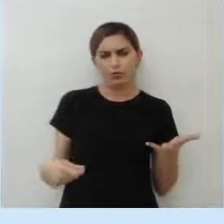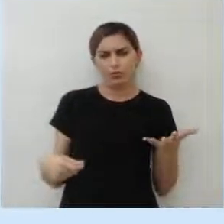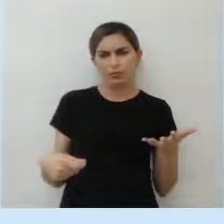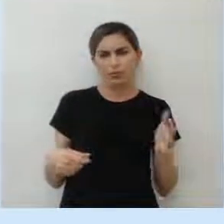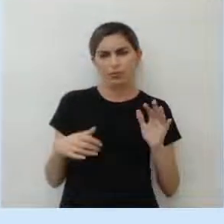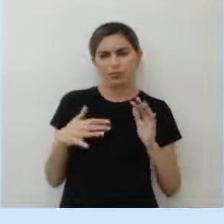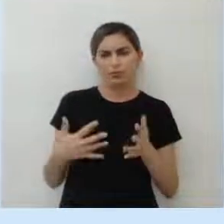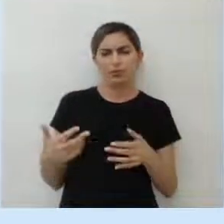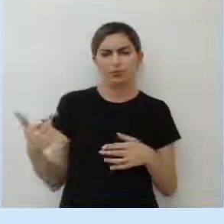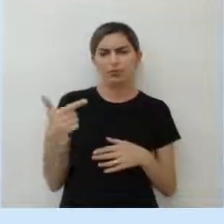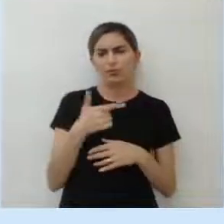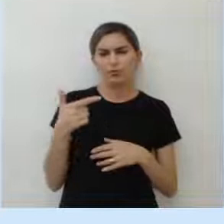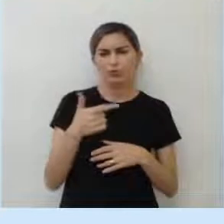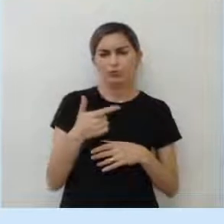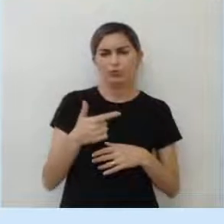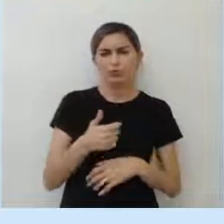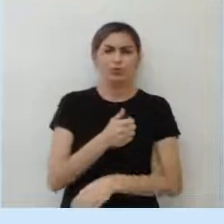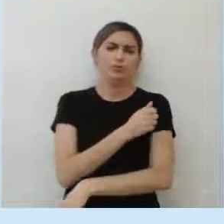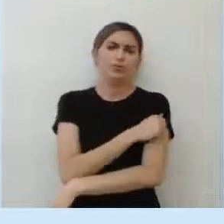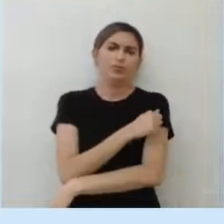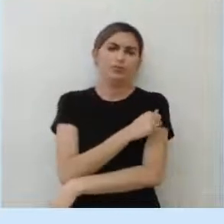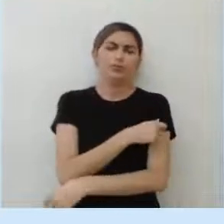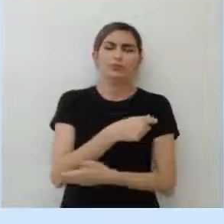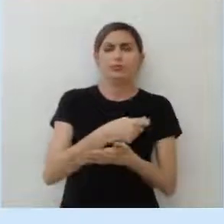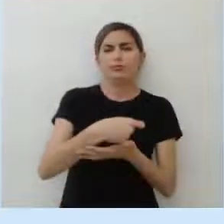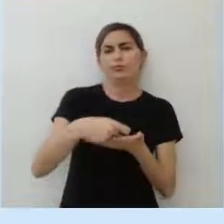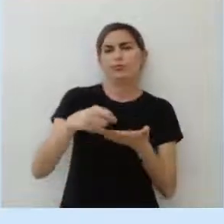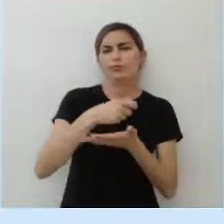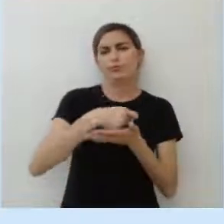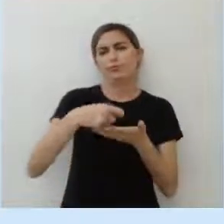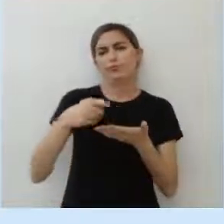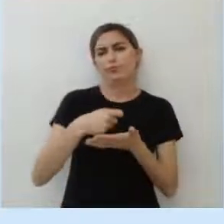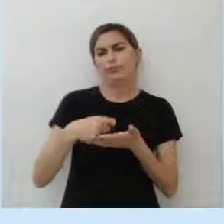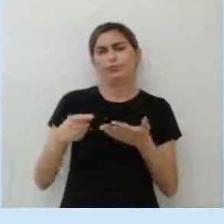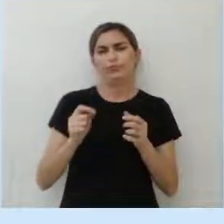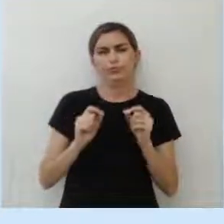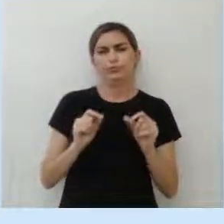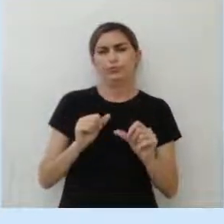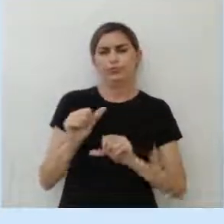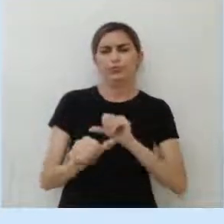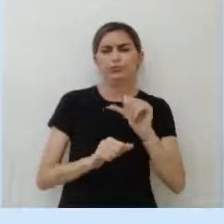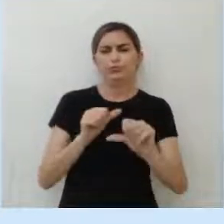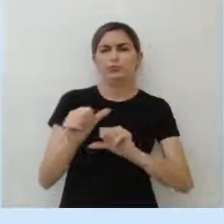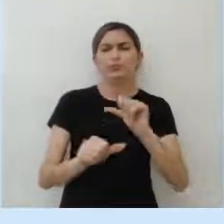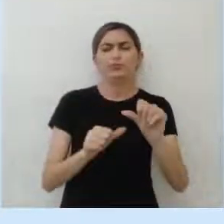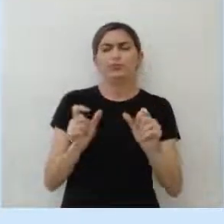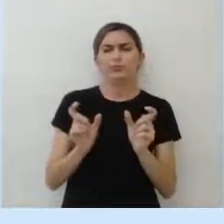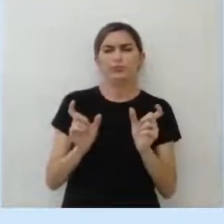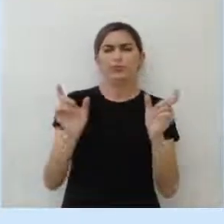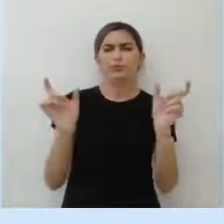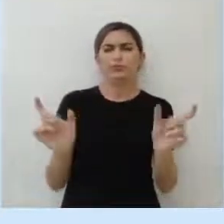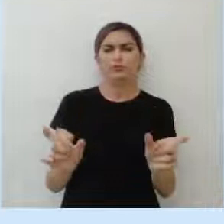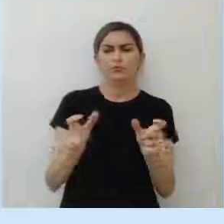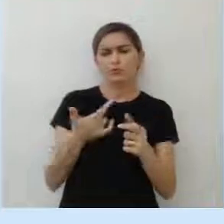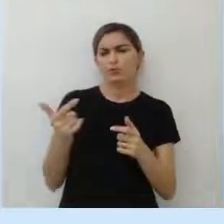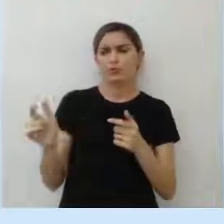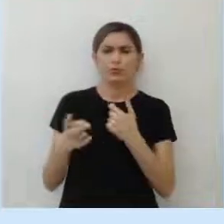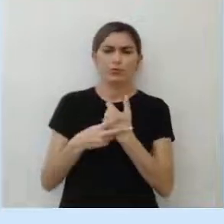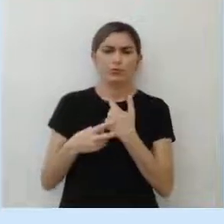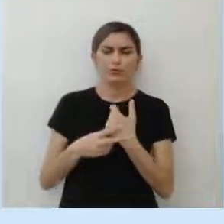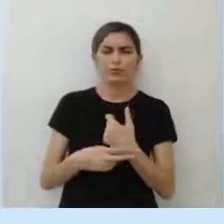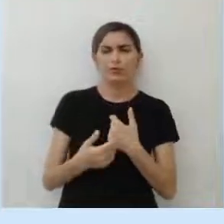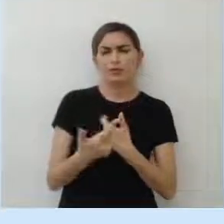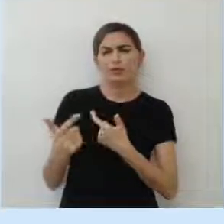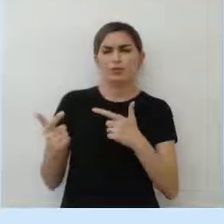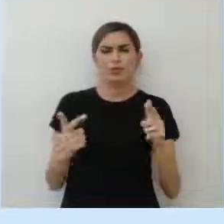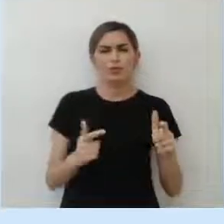Já no segundo, os alunos escreverão. O que é que vai mudar aí de uma frase para outra, de um verbo para o